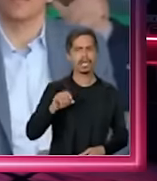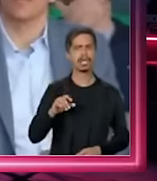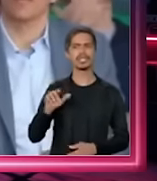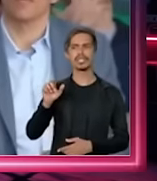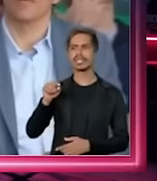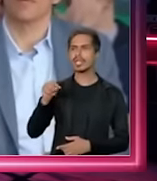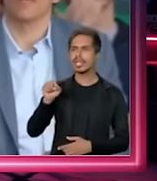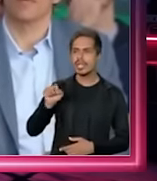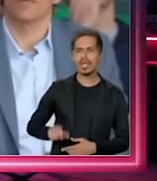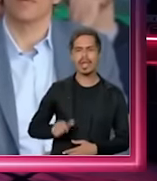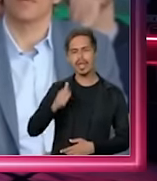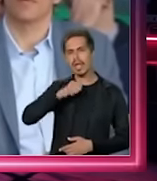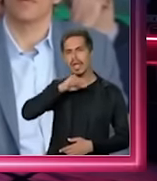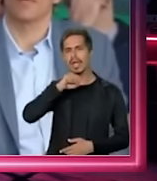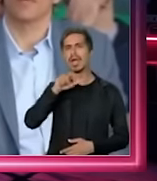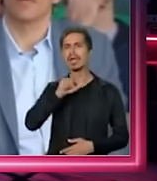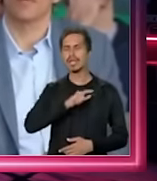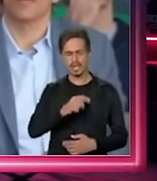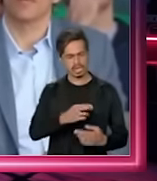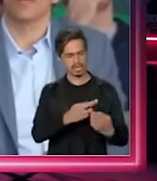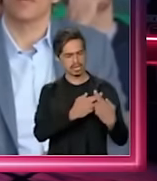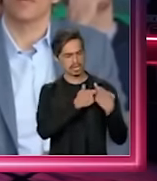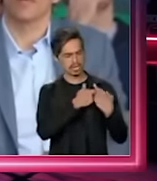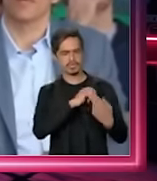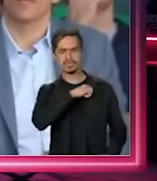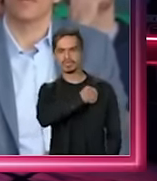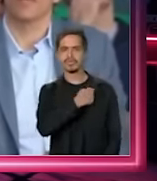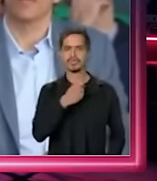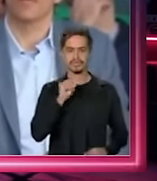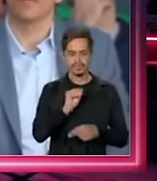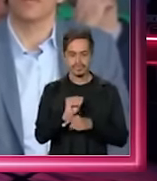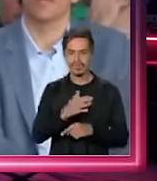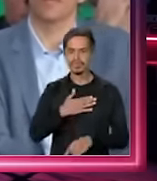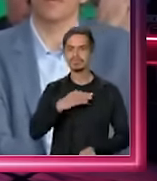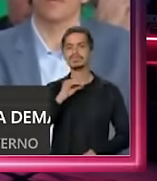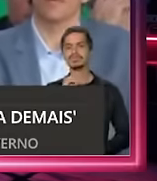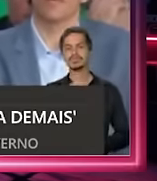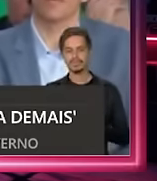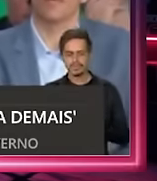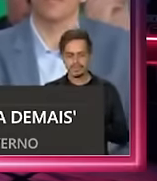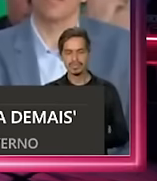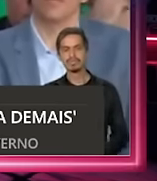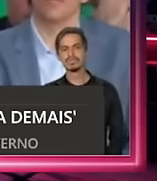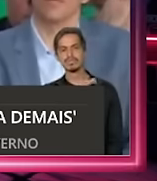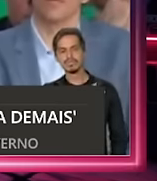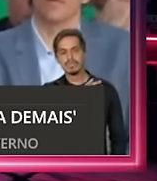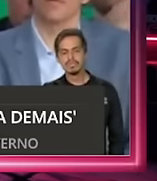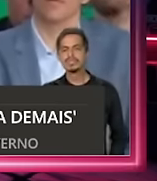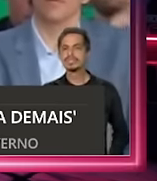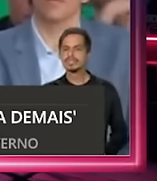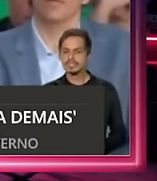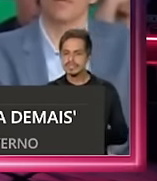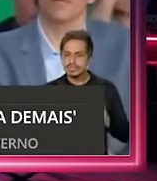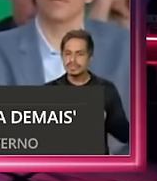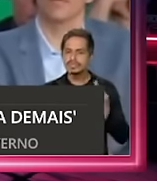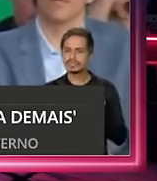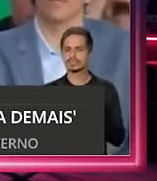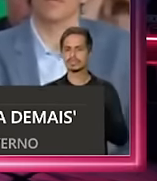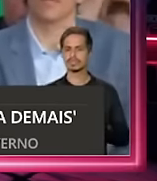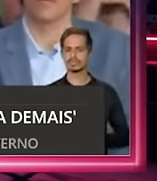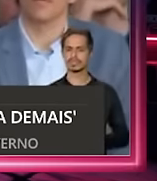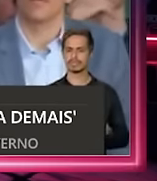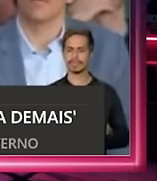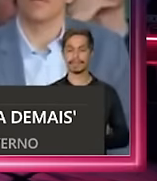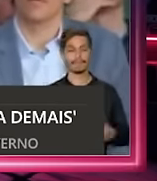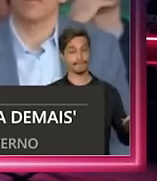foi responsabilidade fiscal. Cuidar do meu pagamento, cuidar do meu salário, cuidar da minha família. E hoje a minha